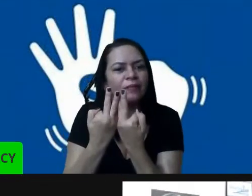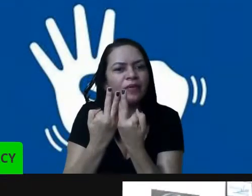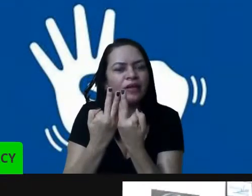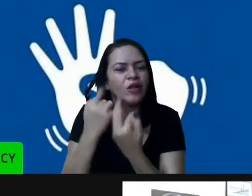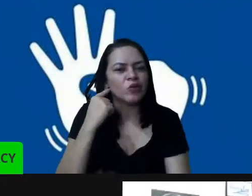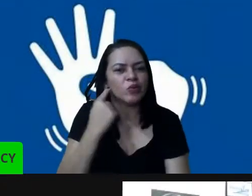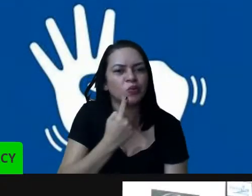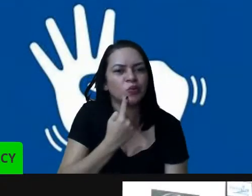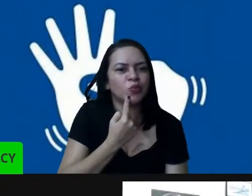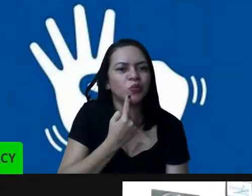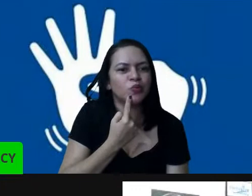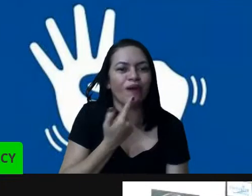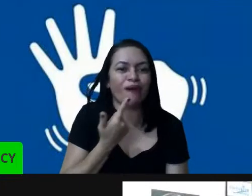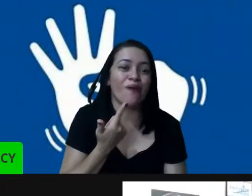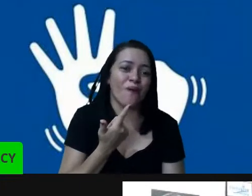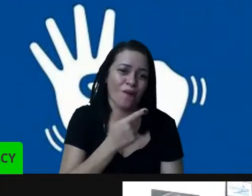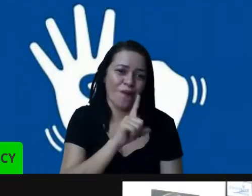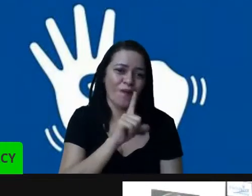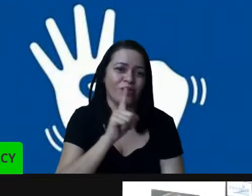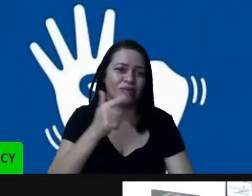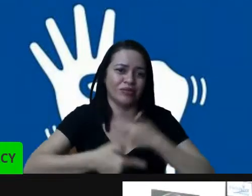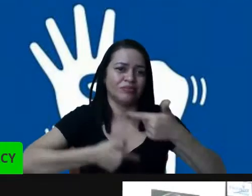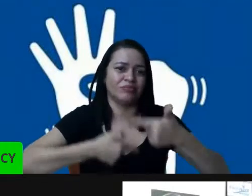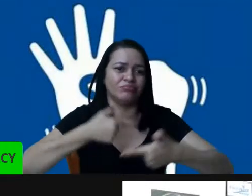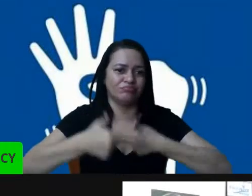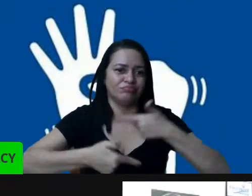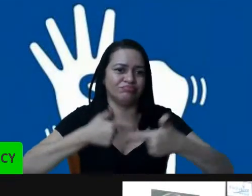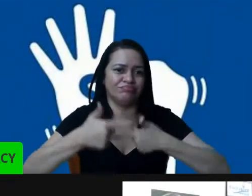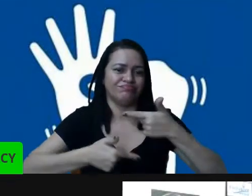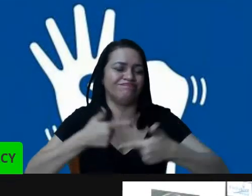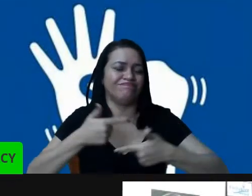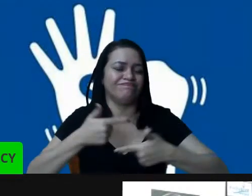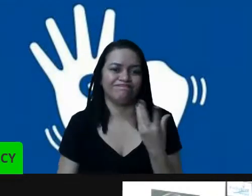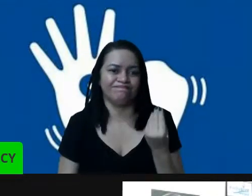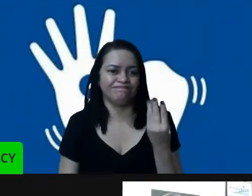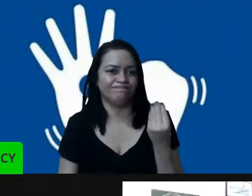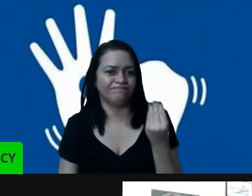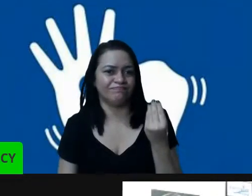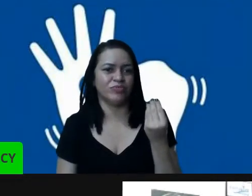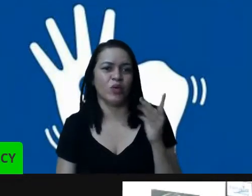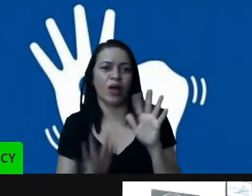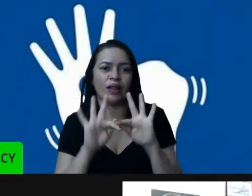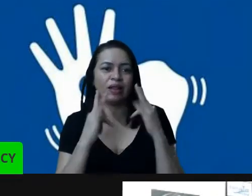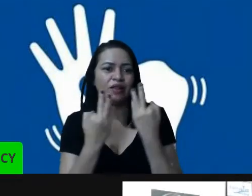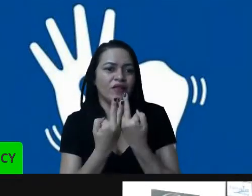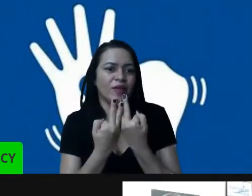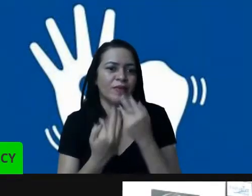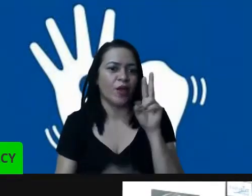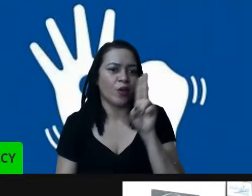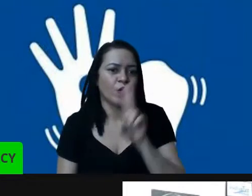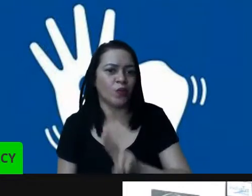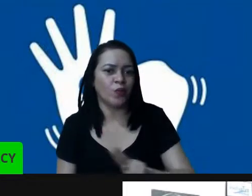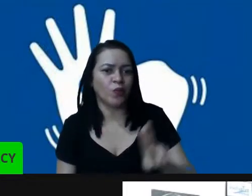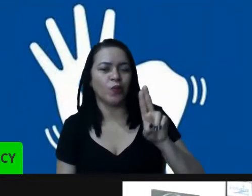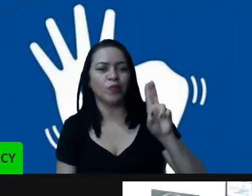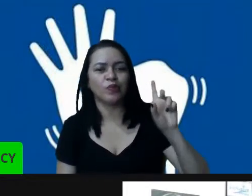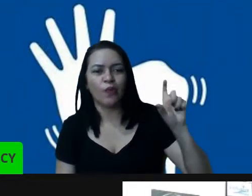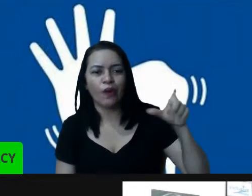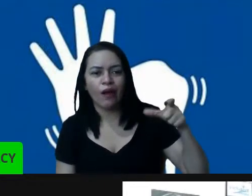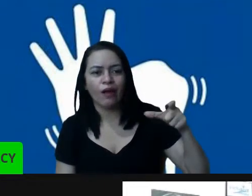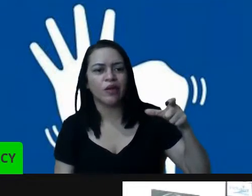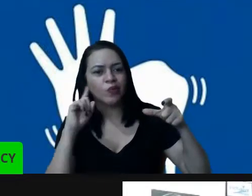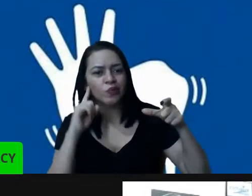infelizmente é uma luta que a gente tem muito. A gente já tem uma luta das famílias que usam o cartão do surdo, que usam o